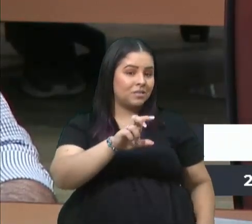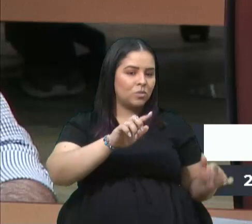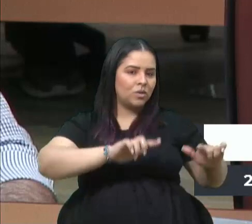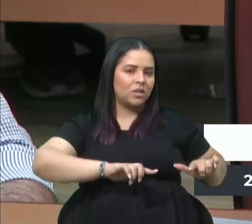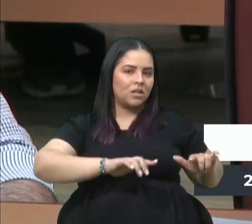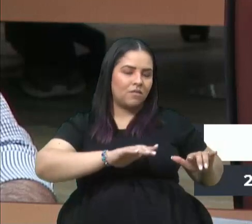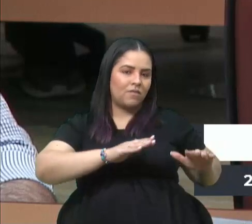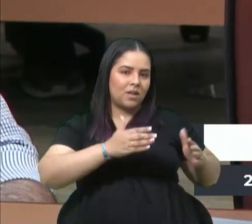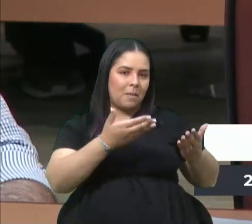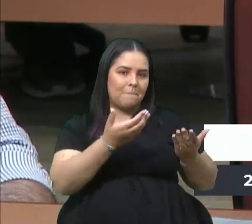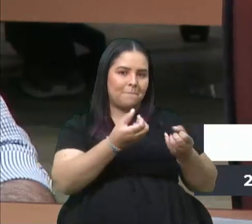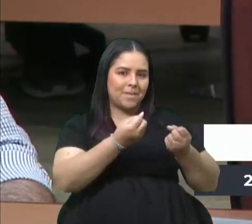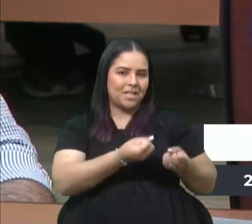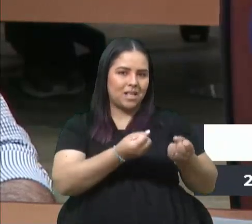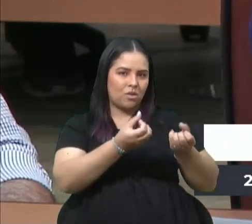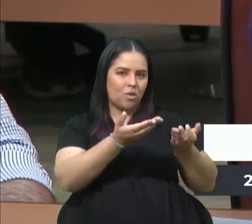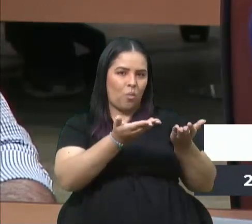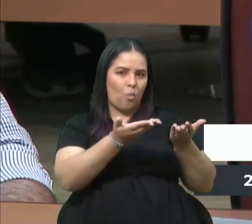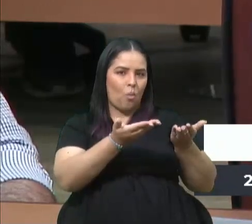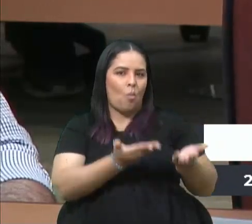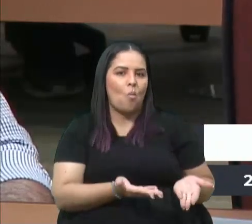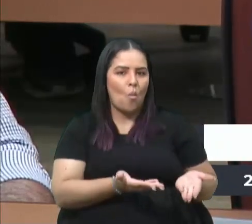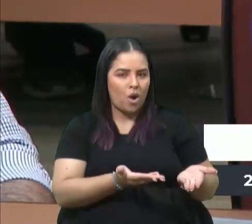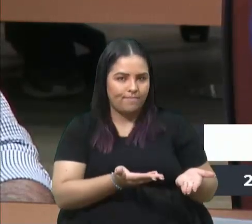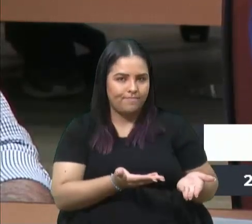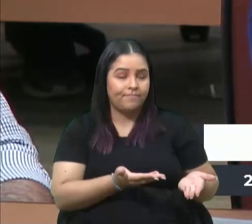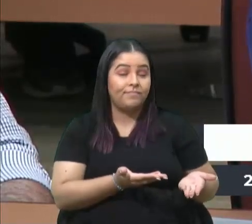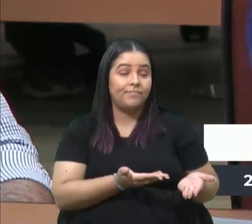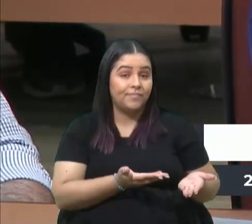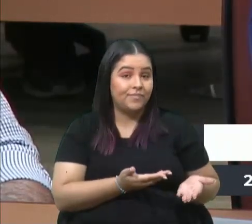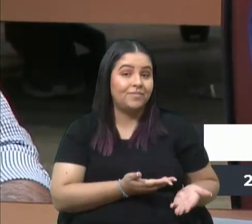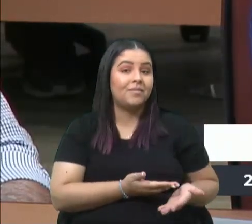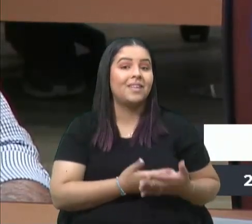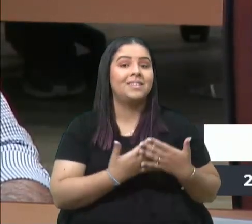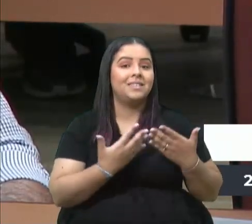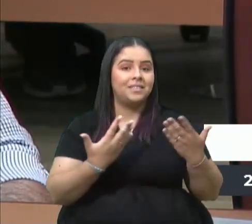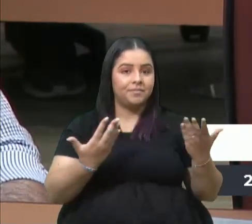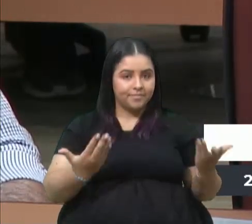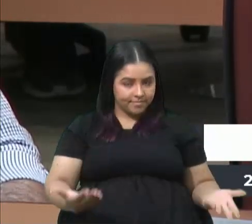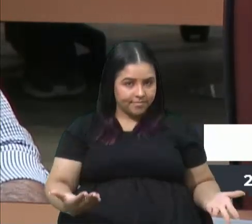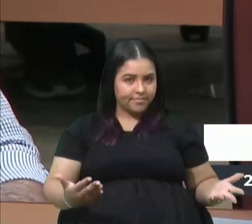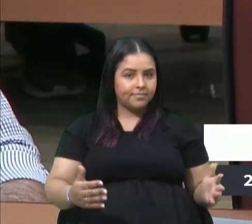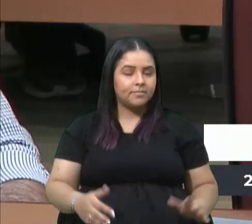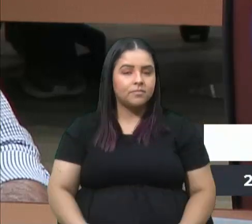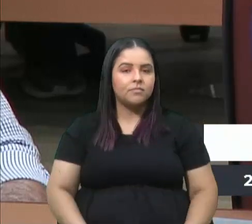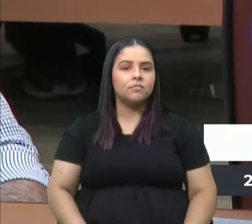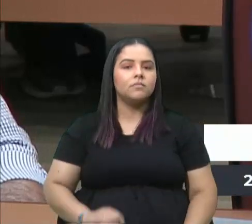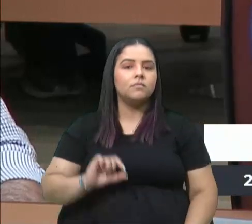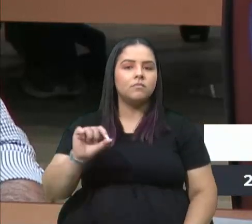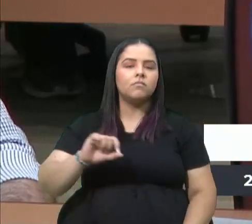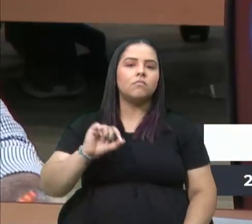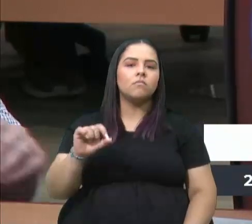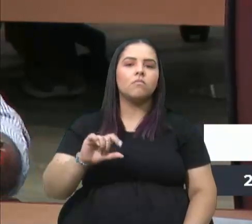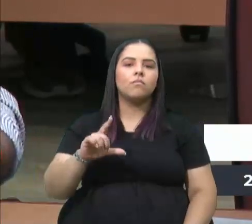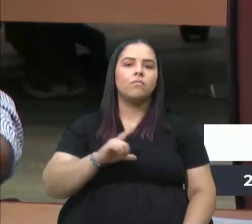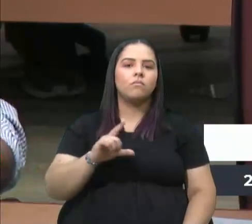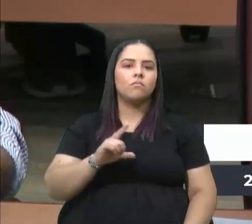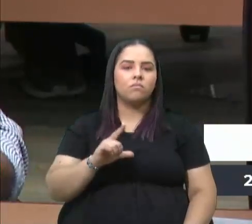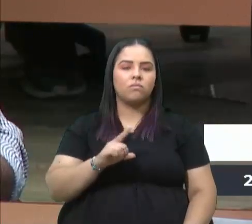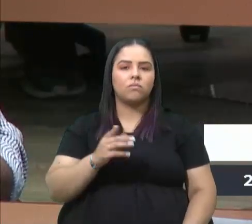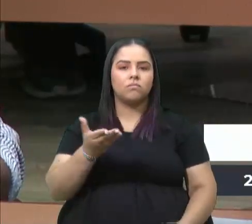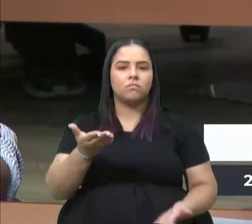por excesso de peso. Então, a consequência de não, na questão do peso das balanças nas